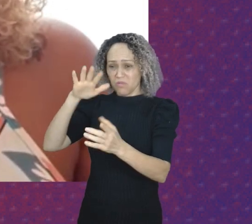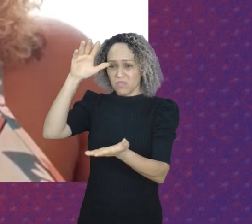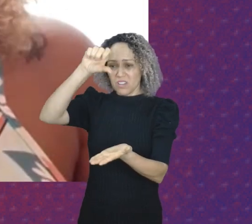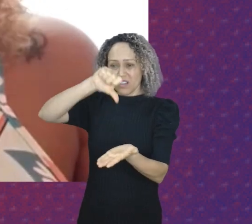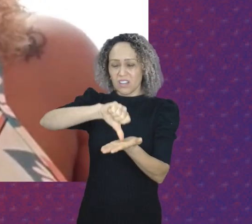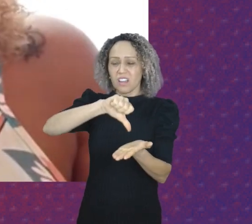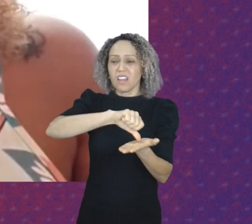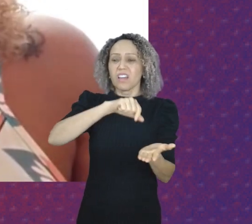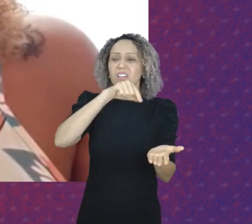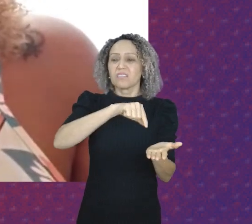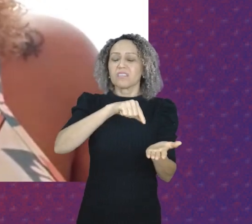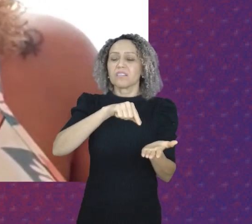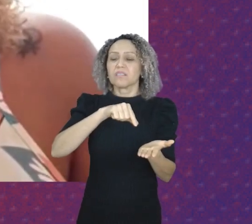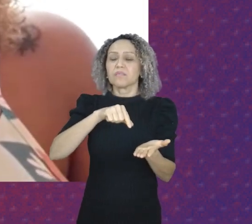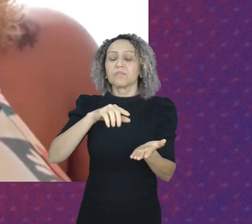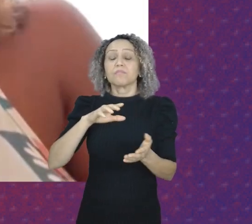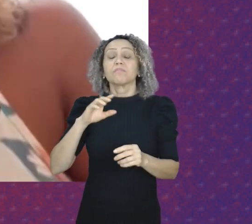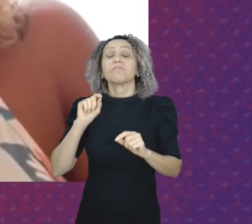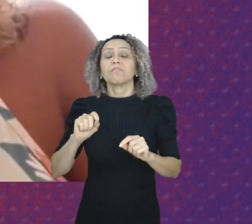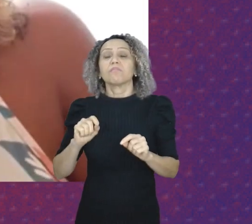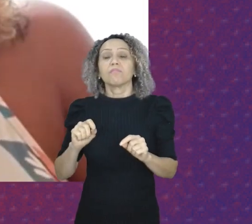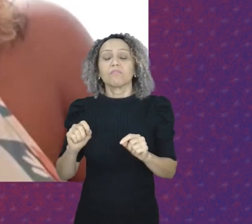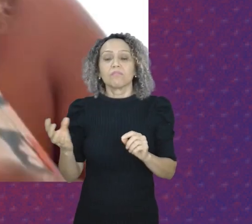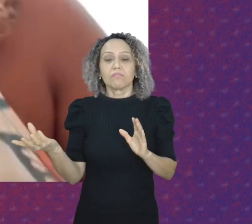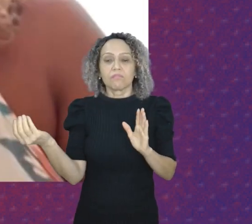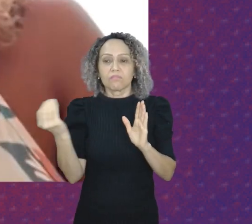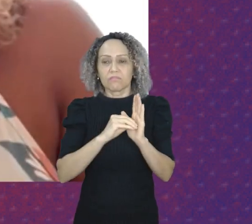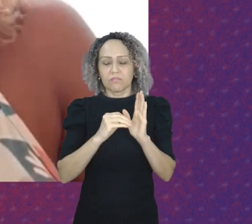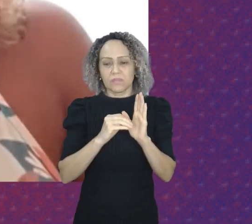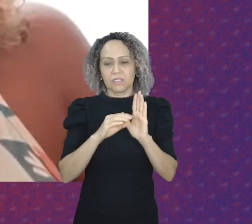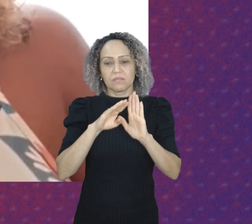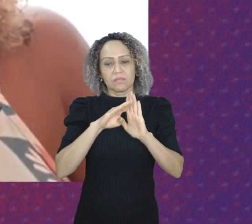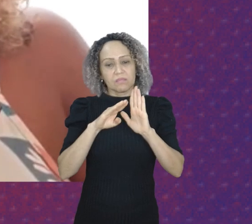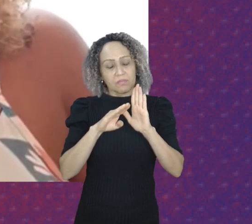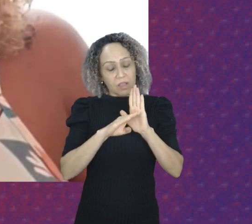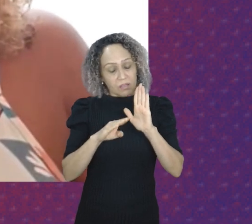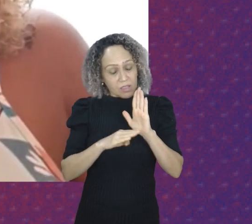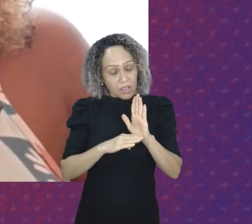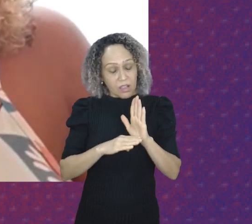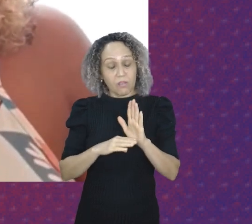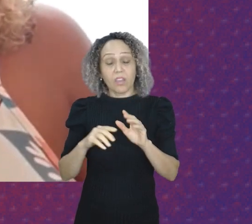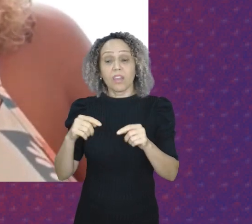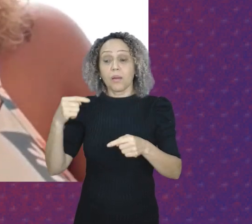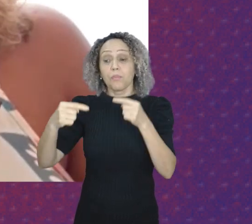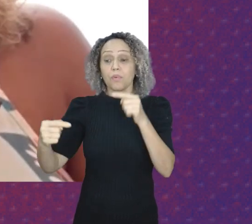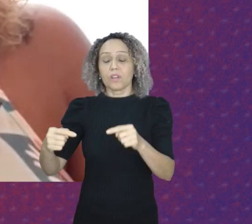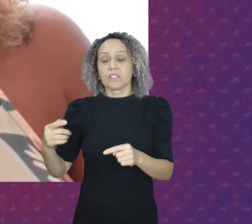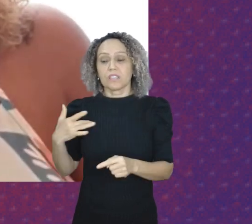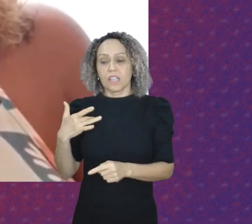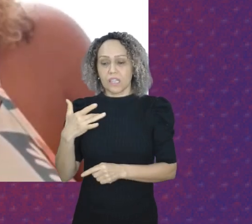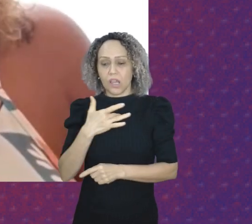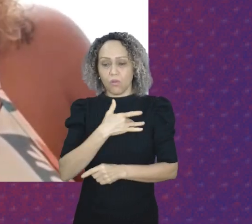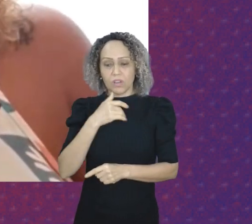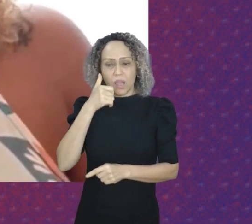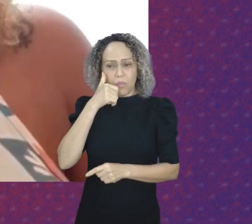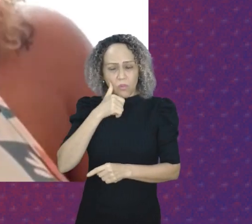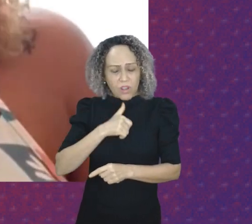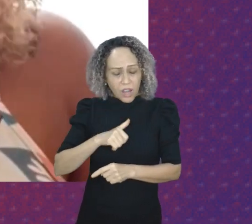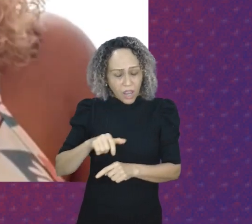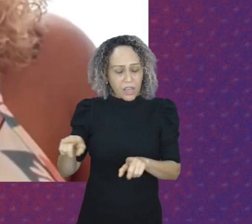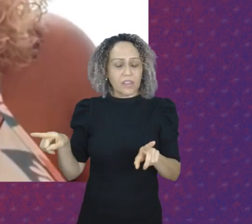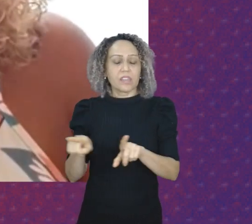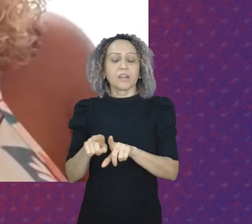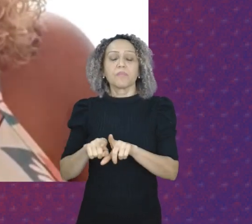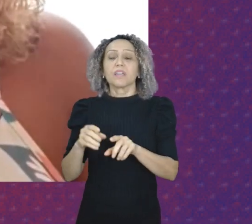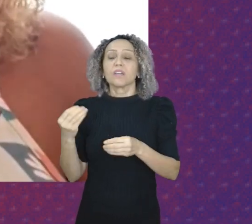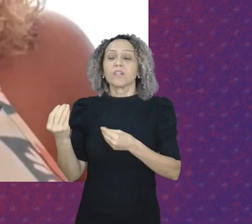conseguimos pautar, por exemplo, na política da saúde da mulher, mas conseguimos